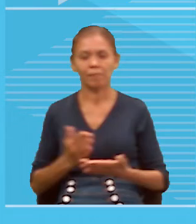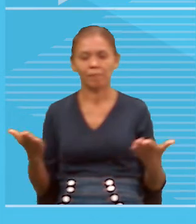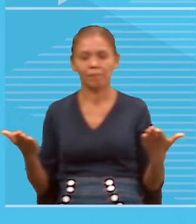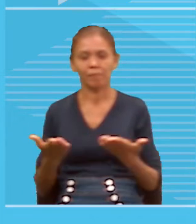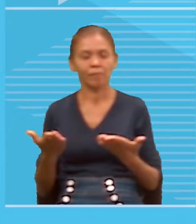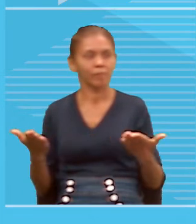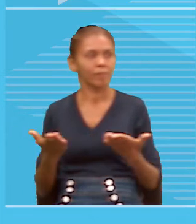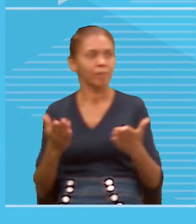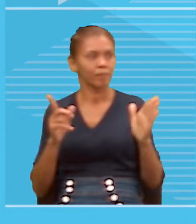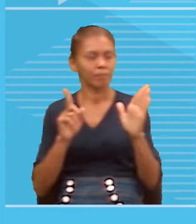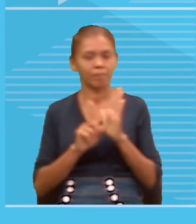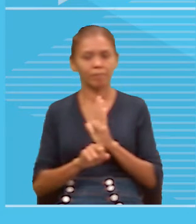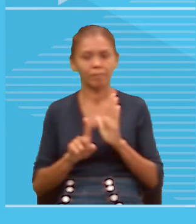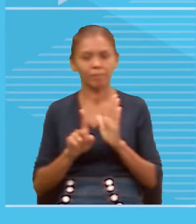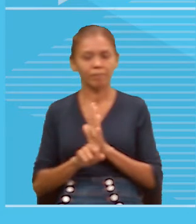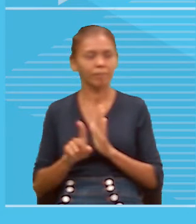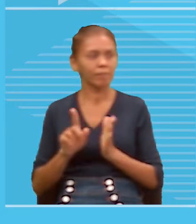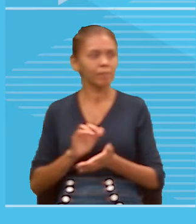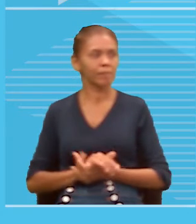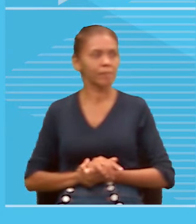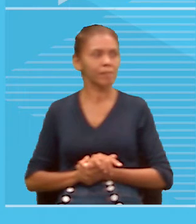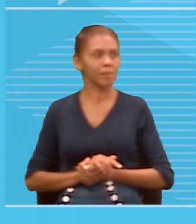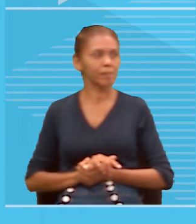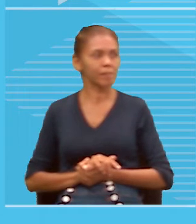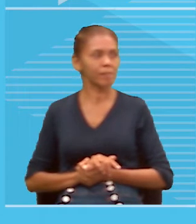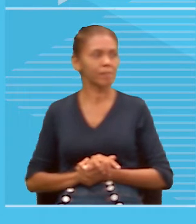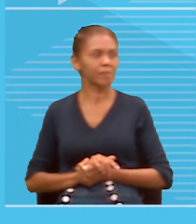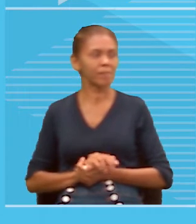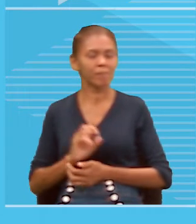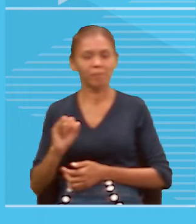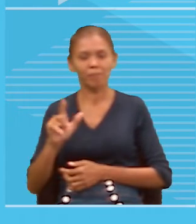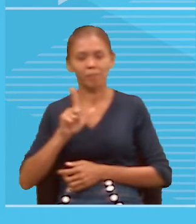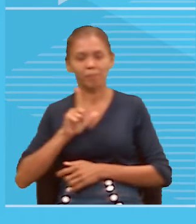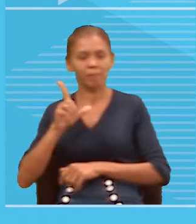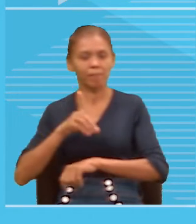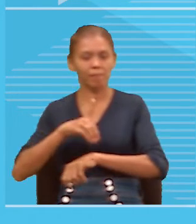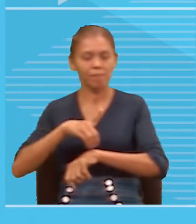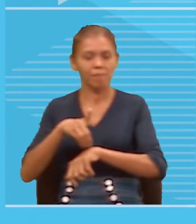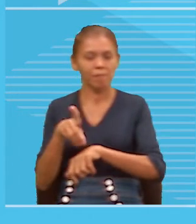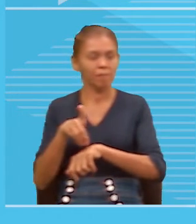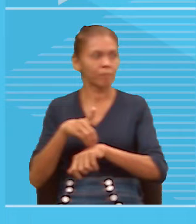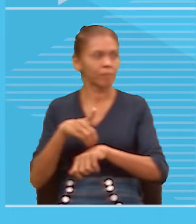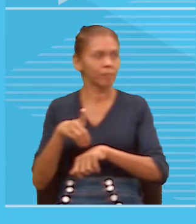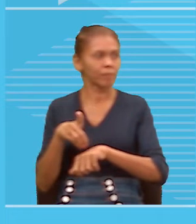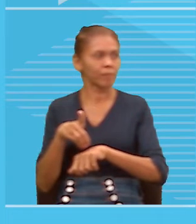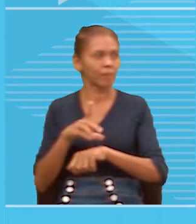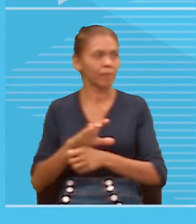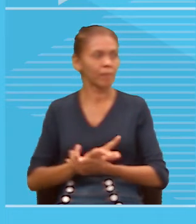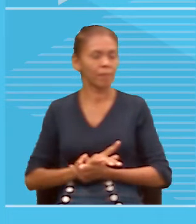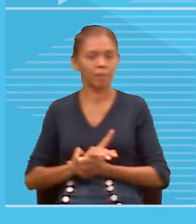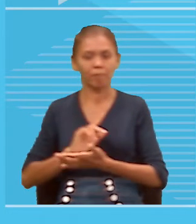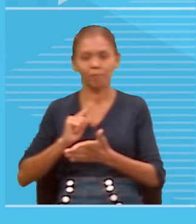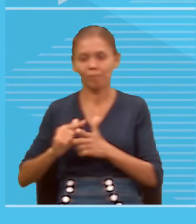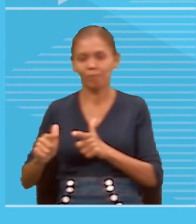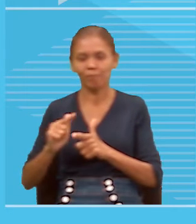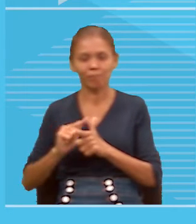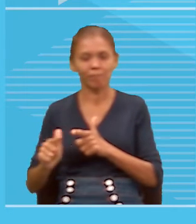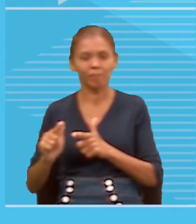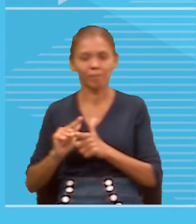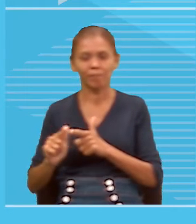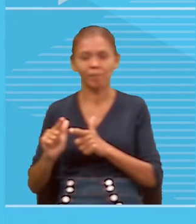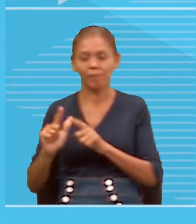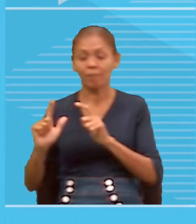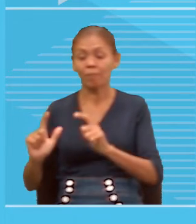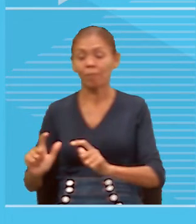imagina se trouxesse o tiranossauro para quê Deus me livre não Predador feroz ia ser o impacto danado onde é que vai deixar esse